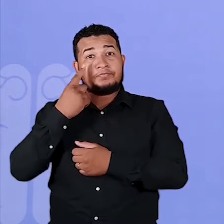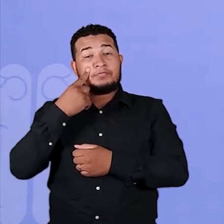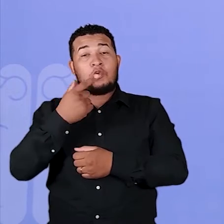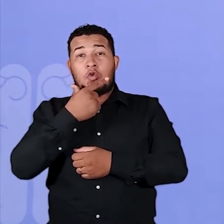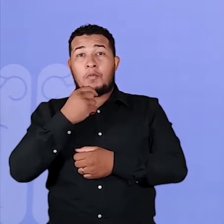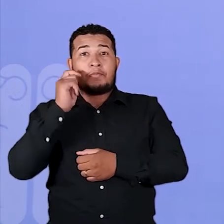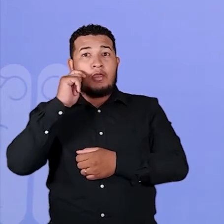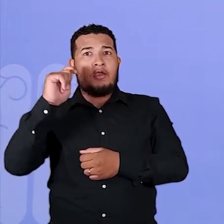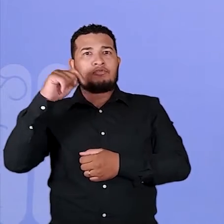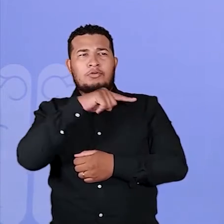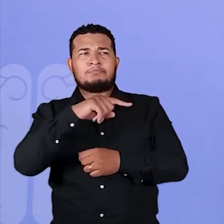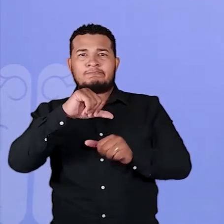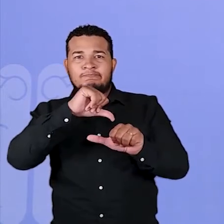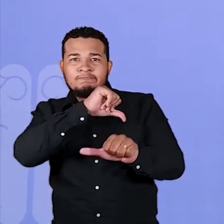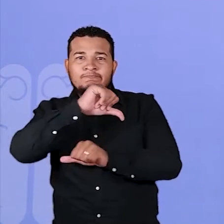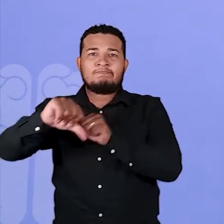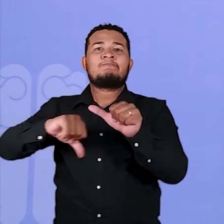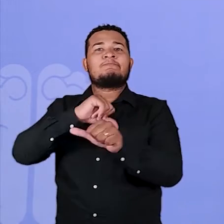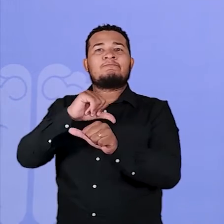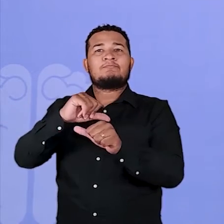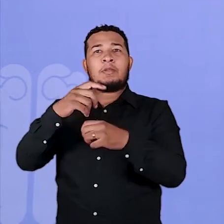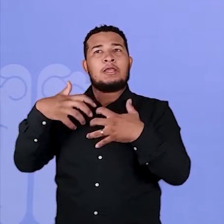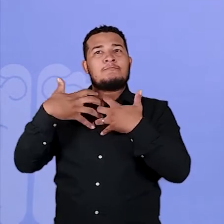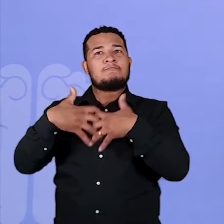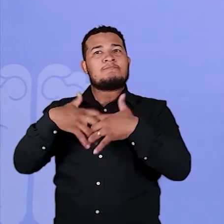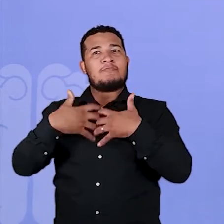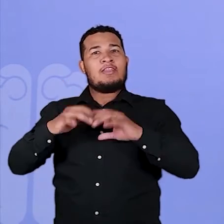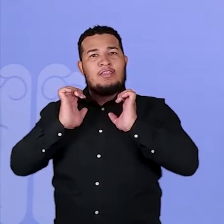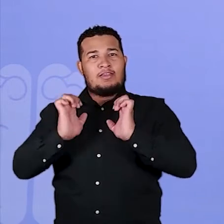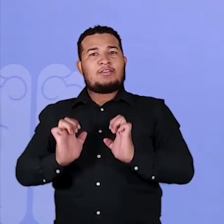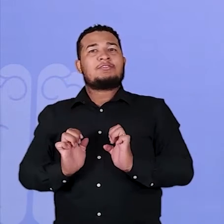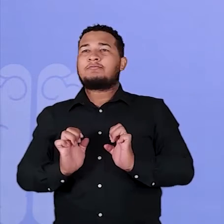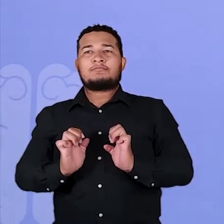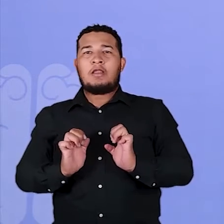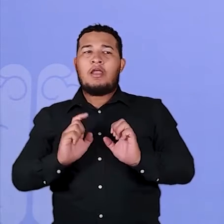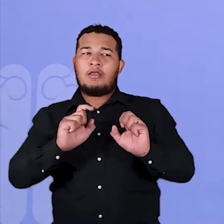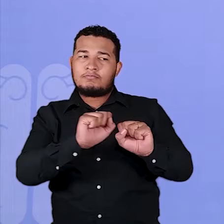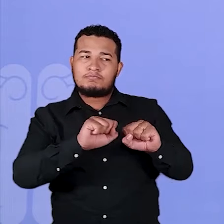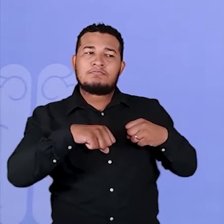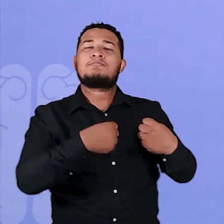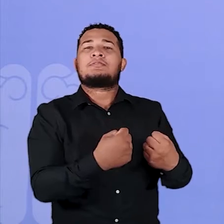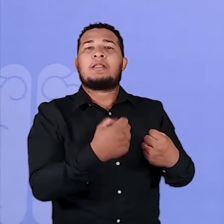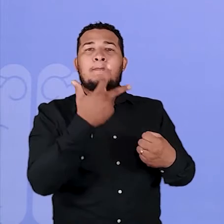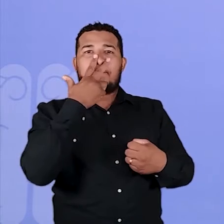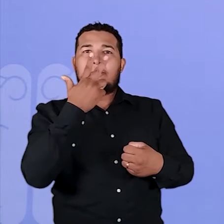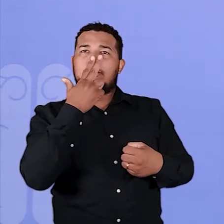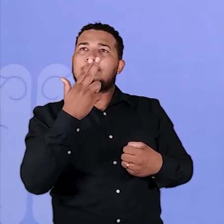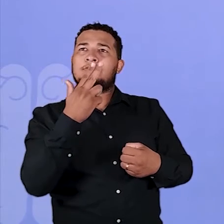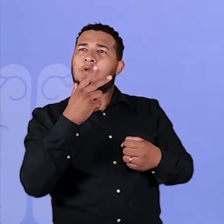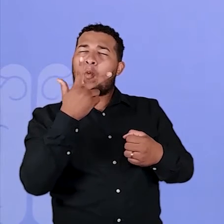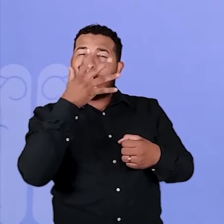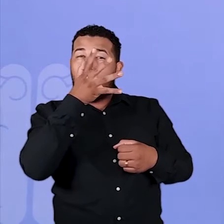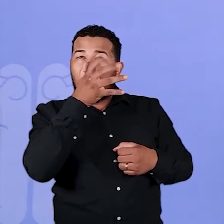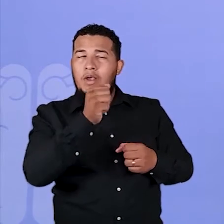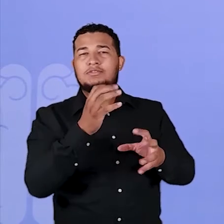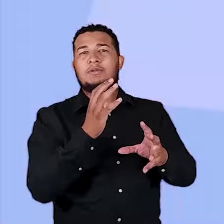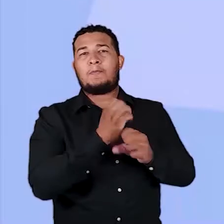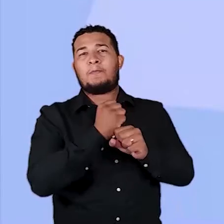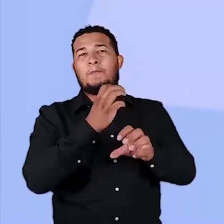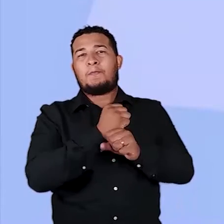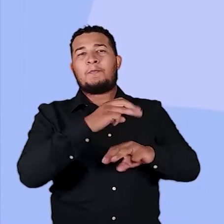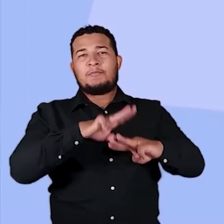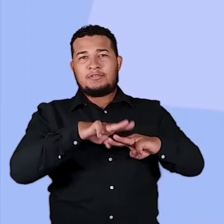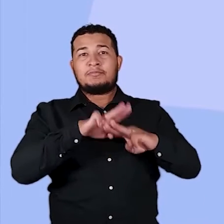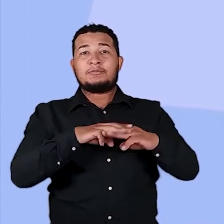Bentham transforma, digamos assim, um raciocínio ético em praticamente uma conta matemática.